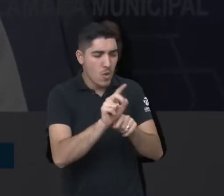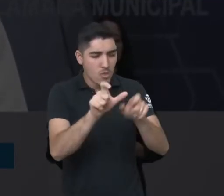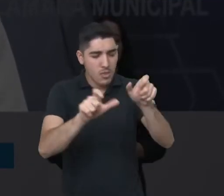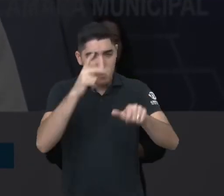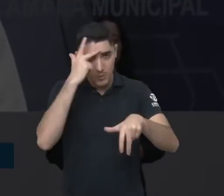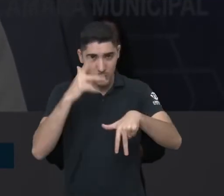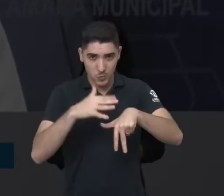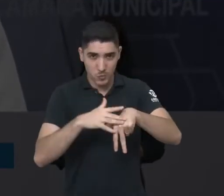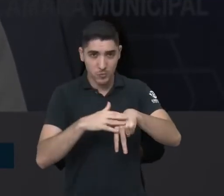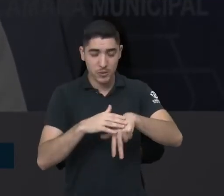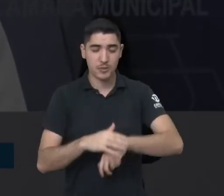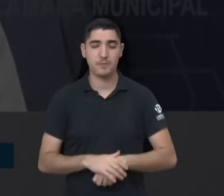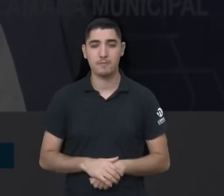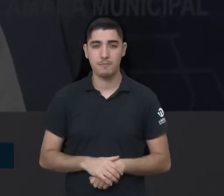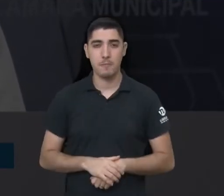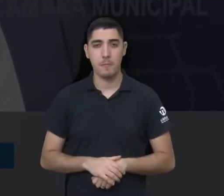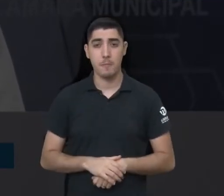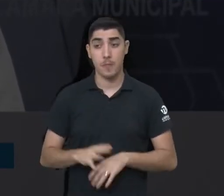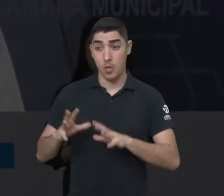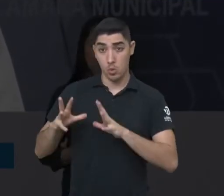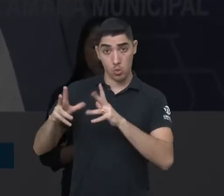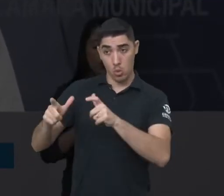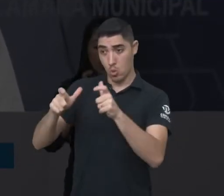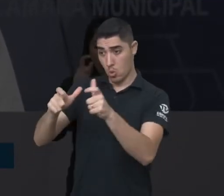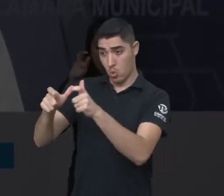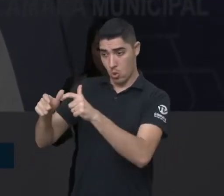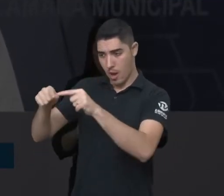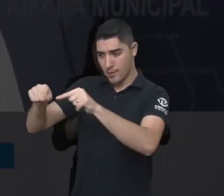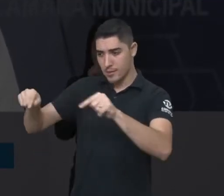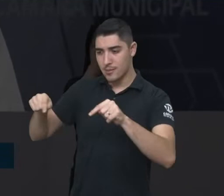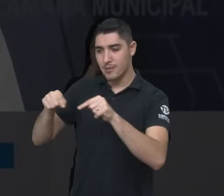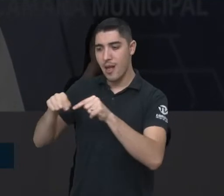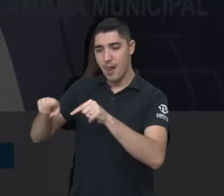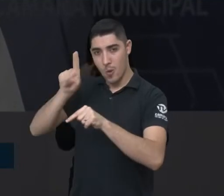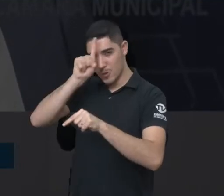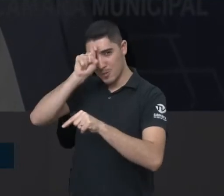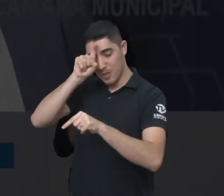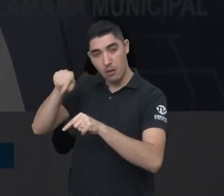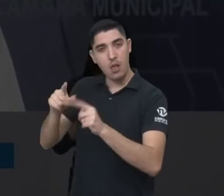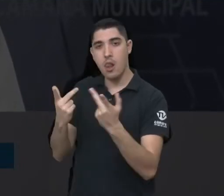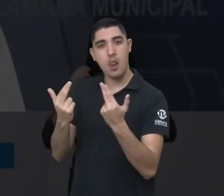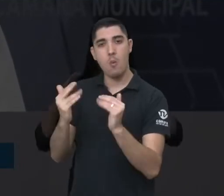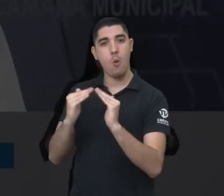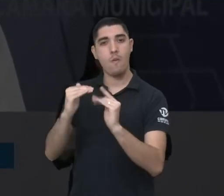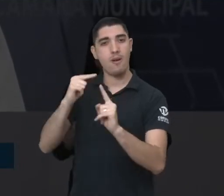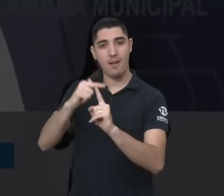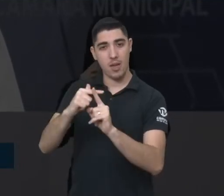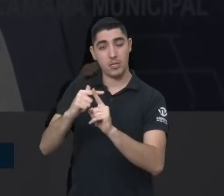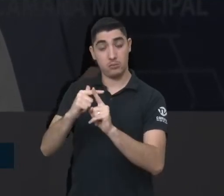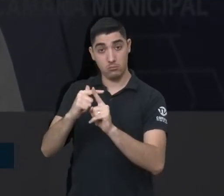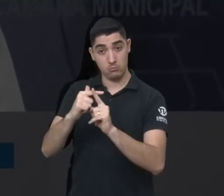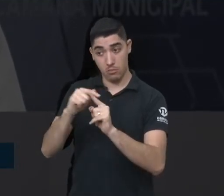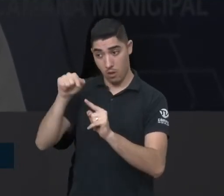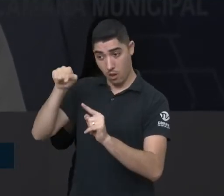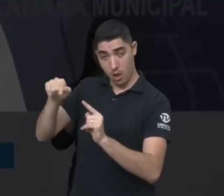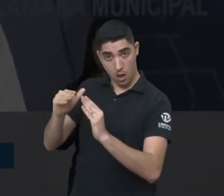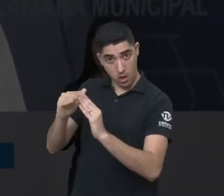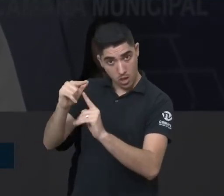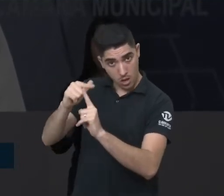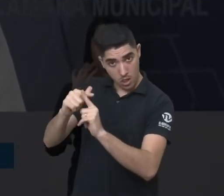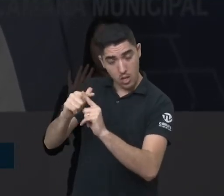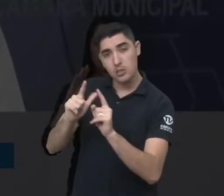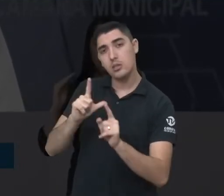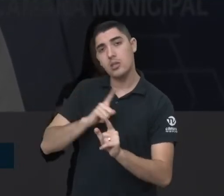Toda sala de hospital é um templo, e como num templo, nela